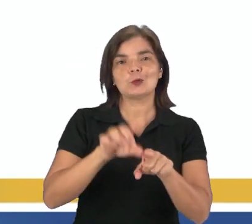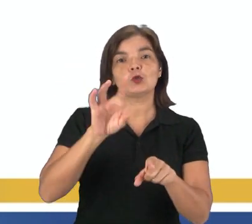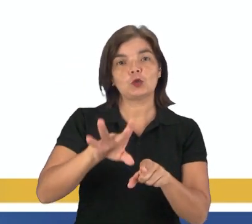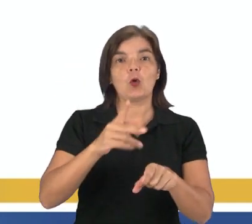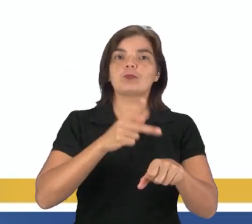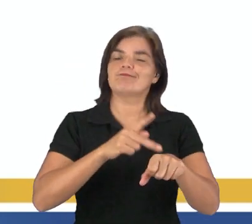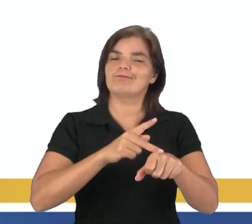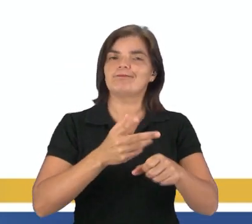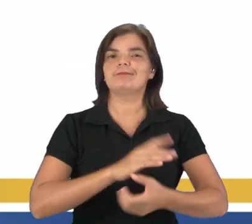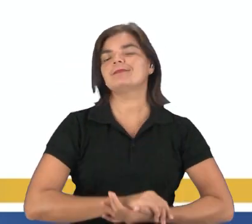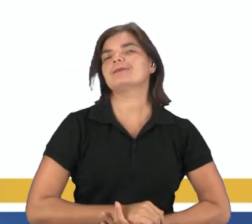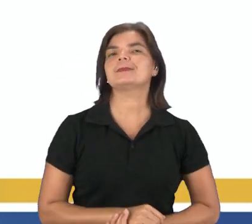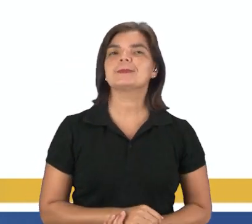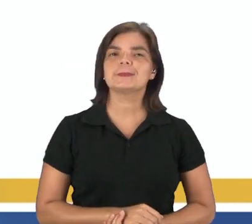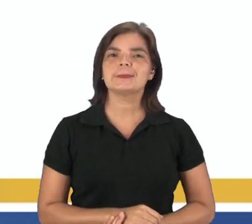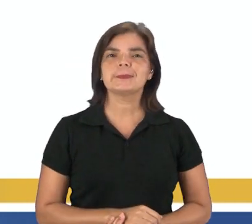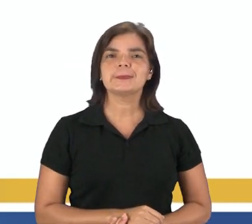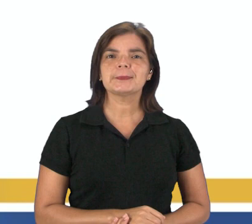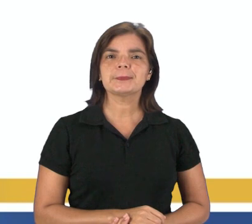sido perdido.